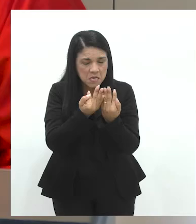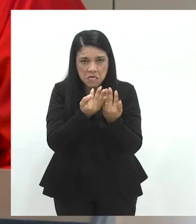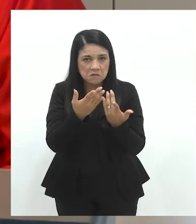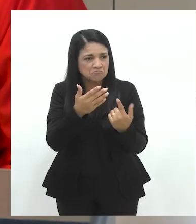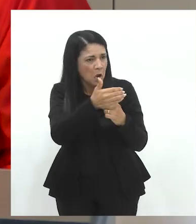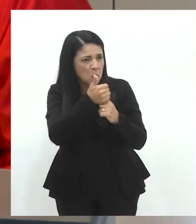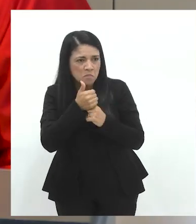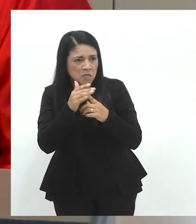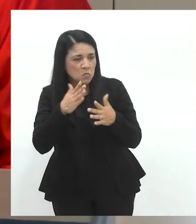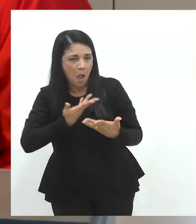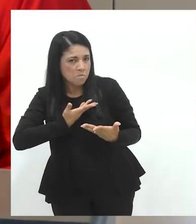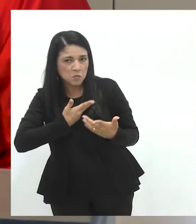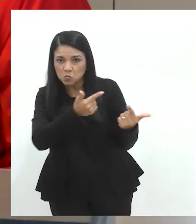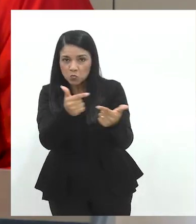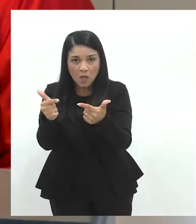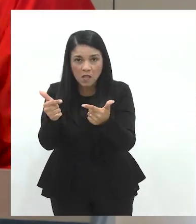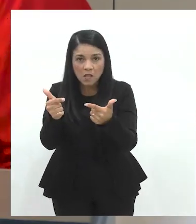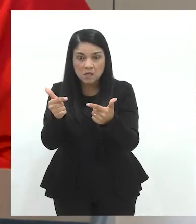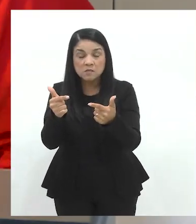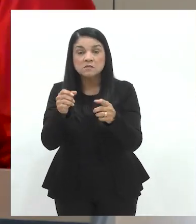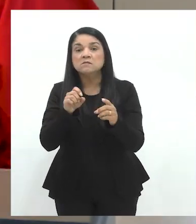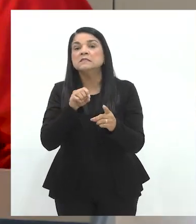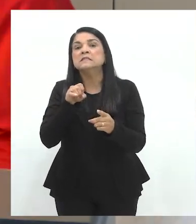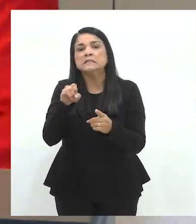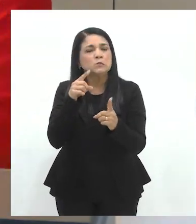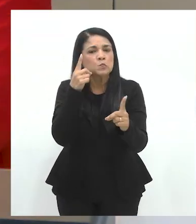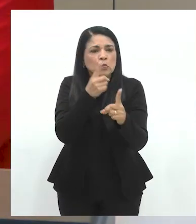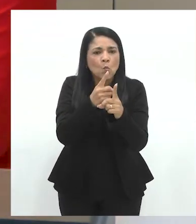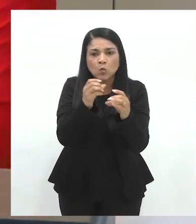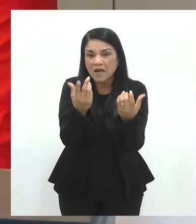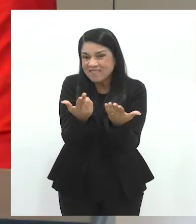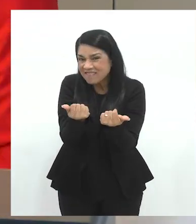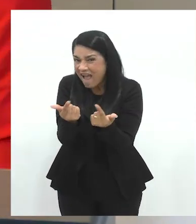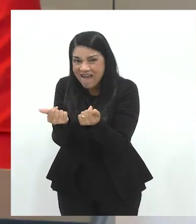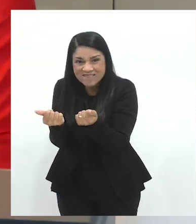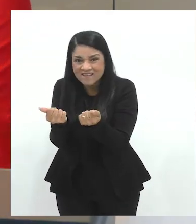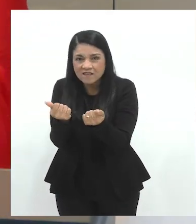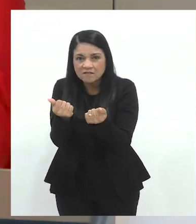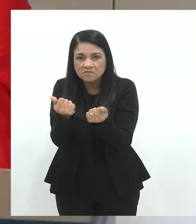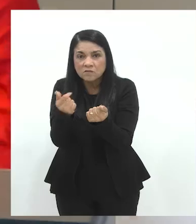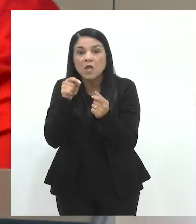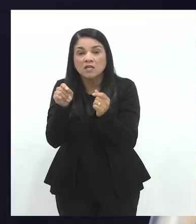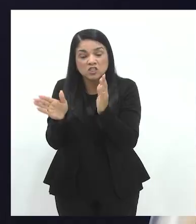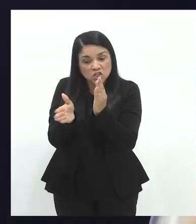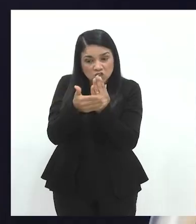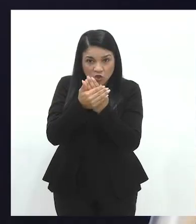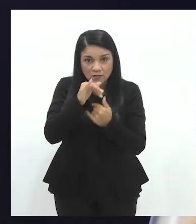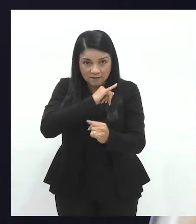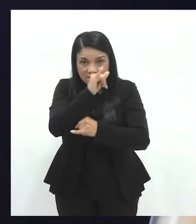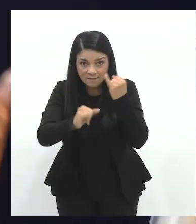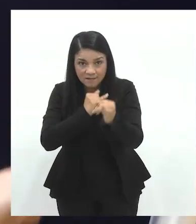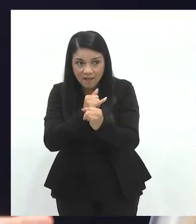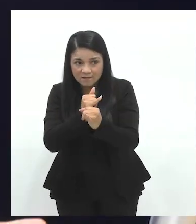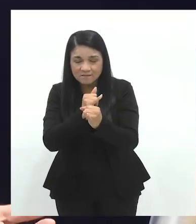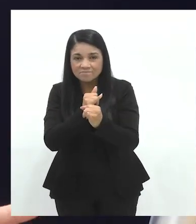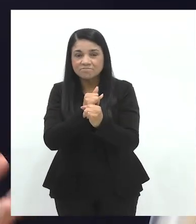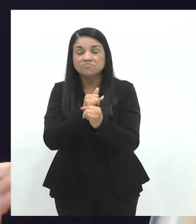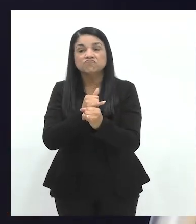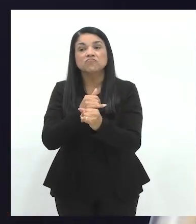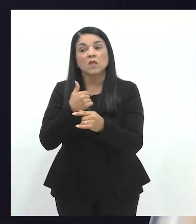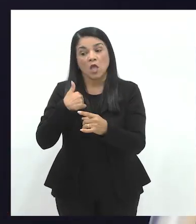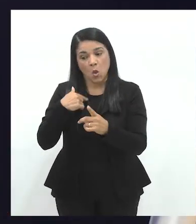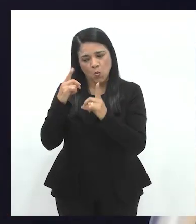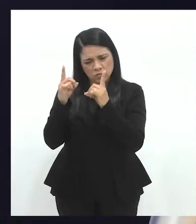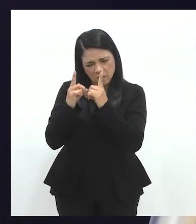amigos? Como é que é isso? Será que se ela não encontrar nada, será que é o único refúgio é esse? Ao longo do tempo,